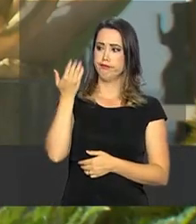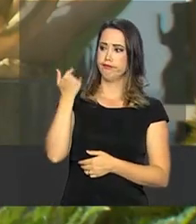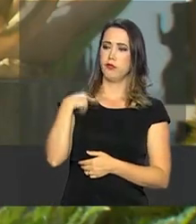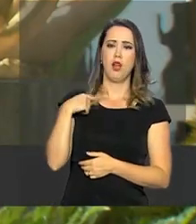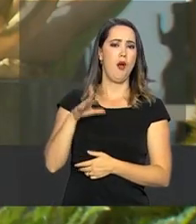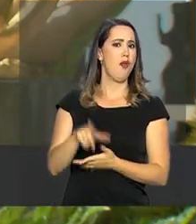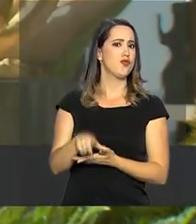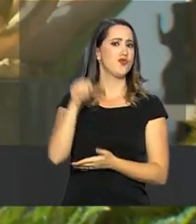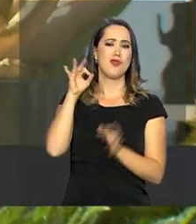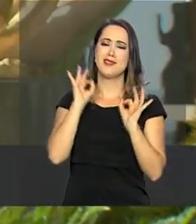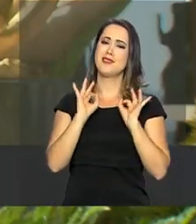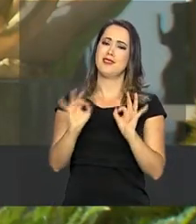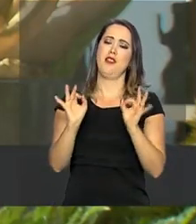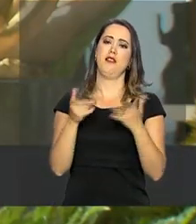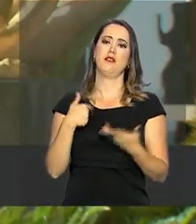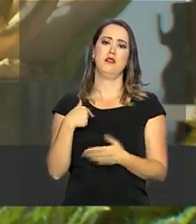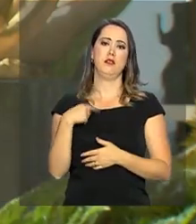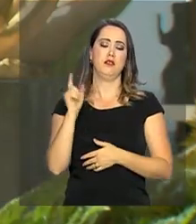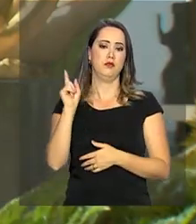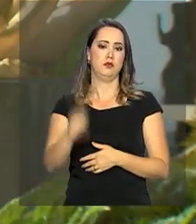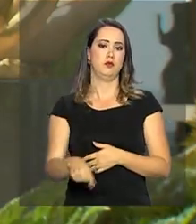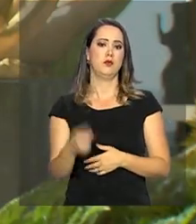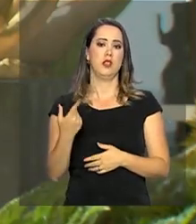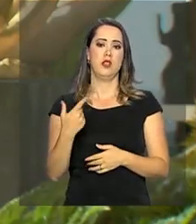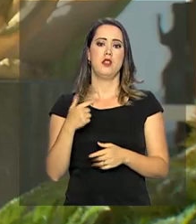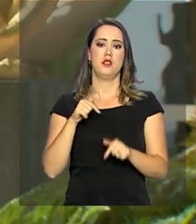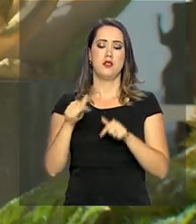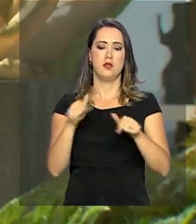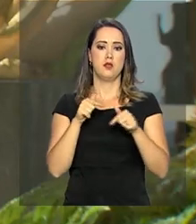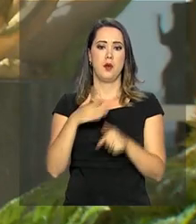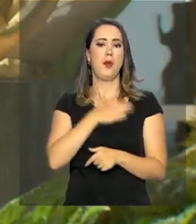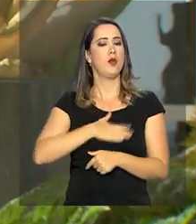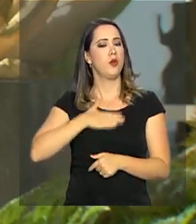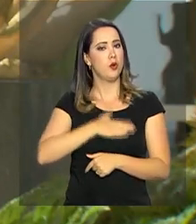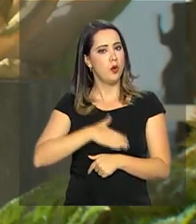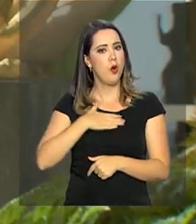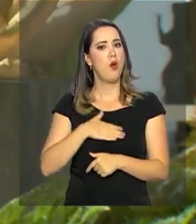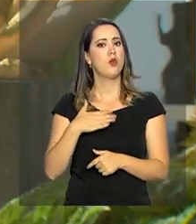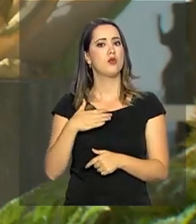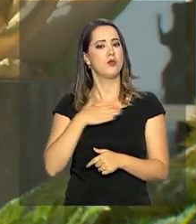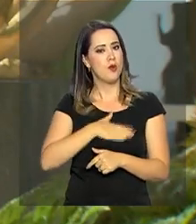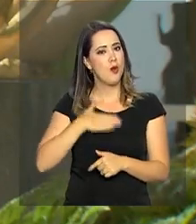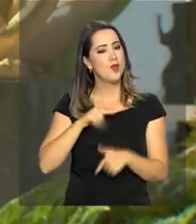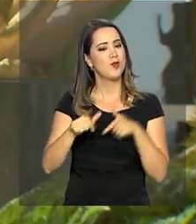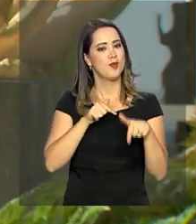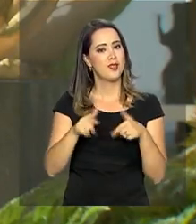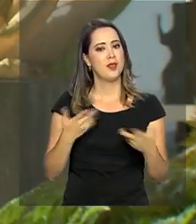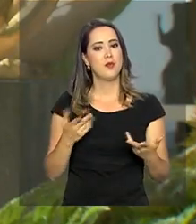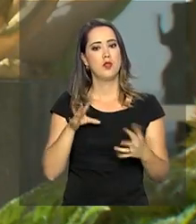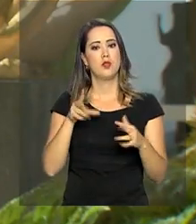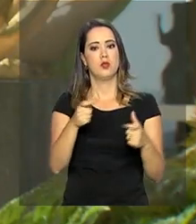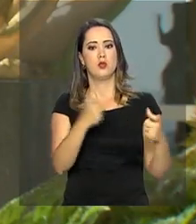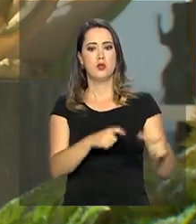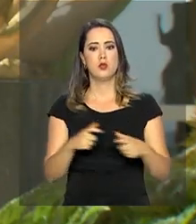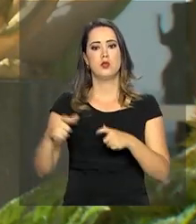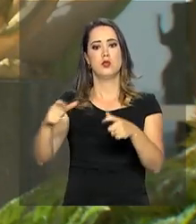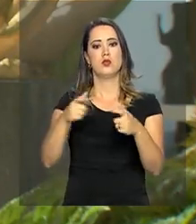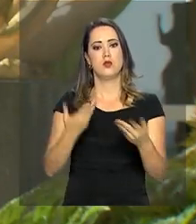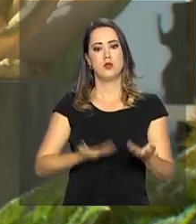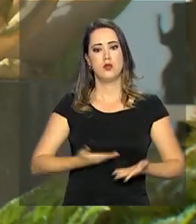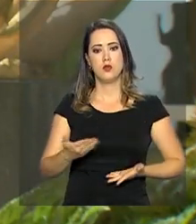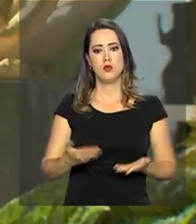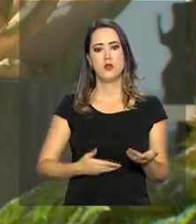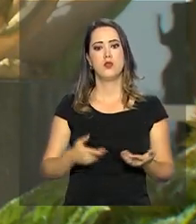eu tomei a decisão correta. Eu acho que é uma carreira que eu gosto do trabalho que eu faço. Todos os postos que eu servi foram